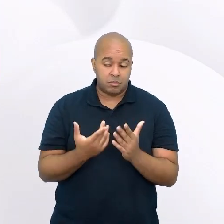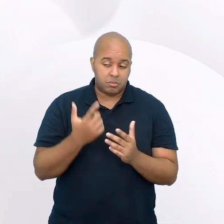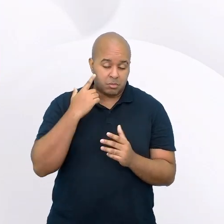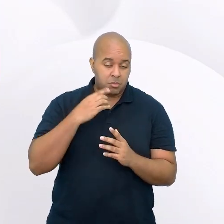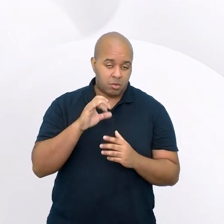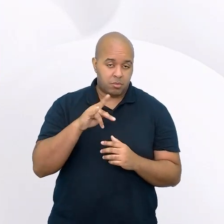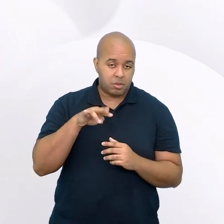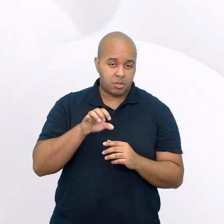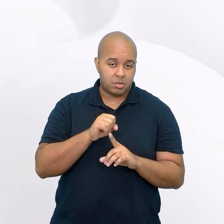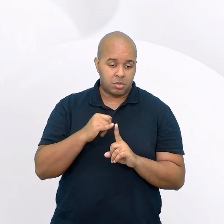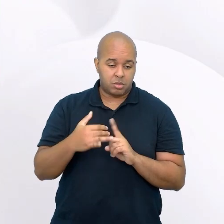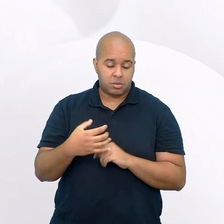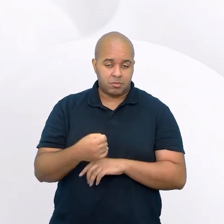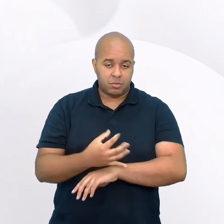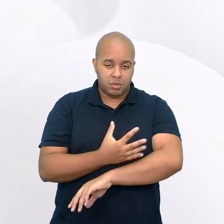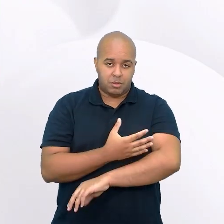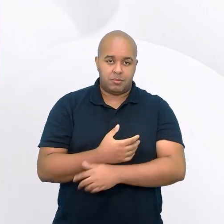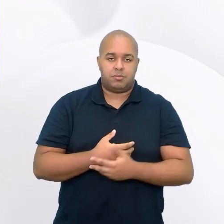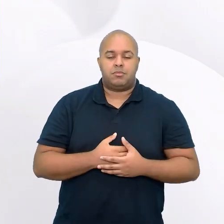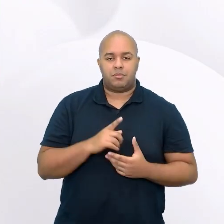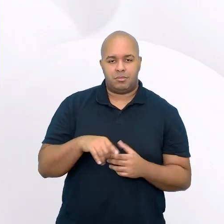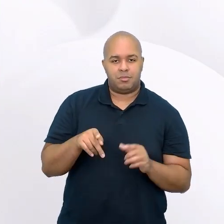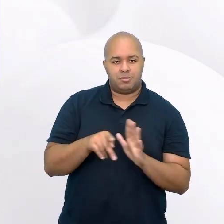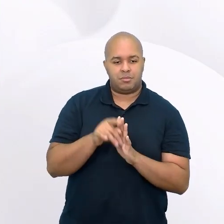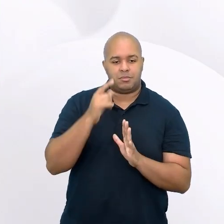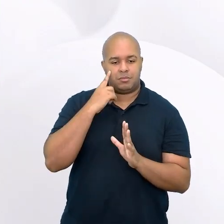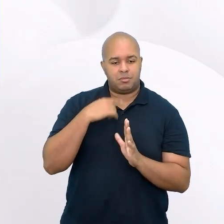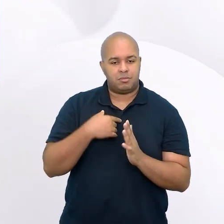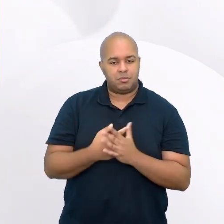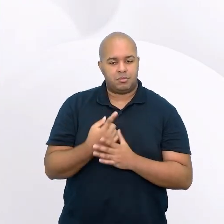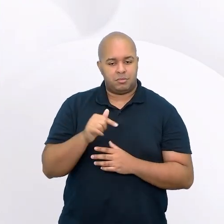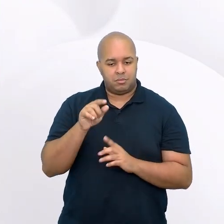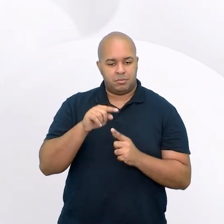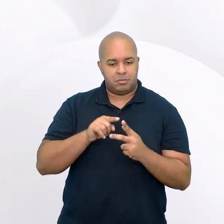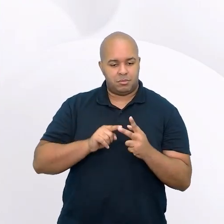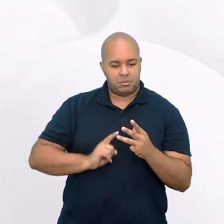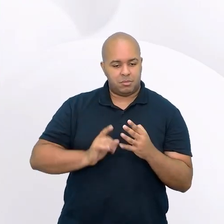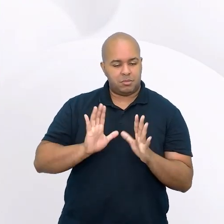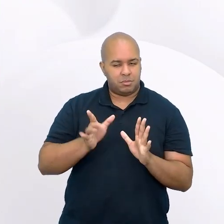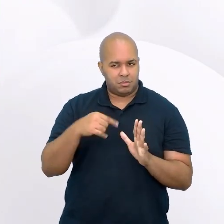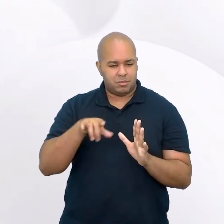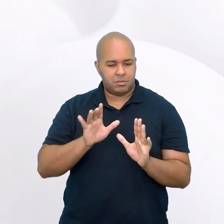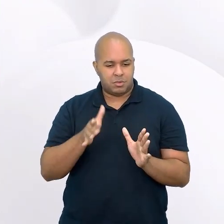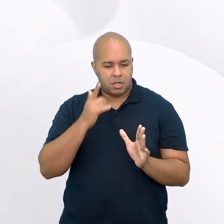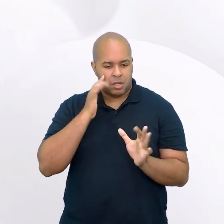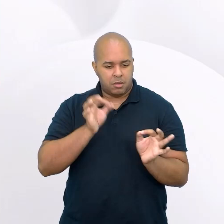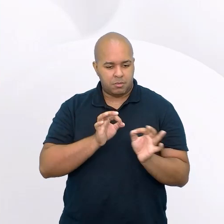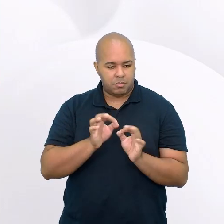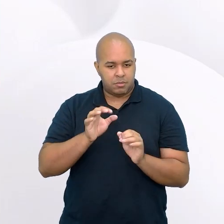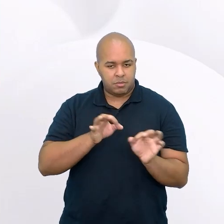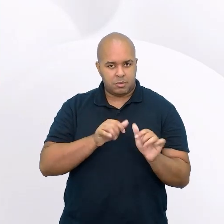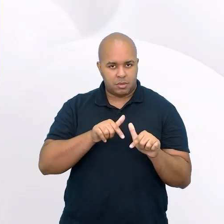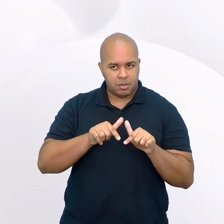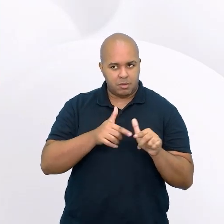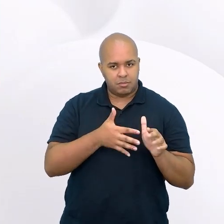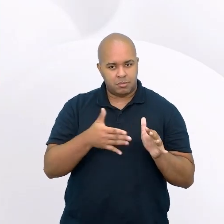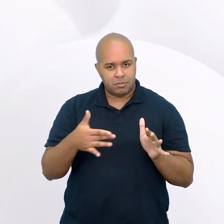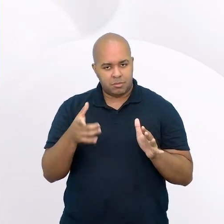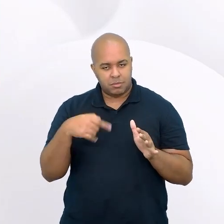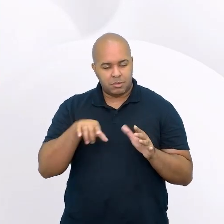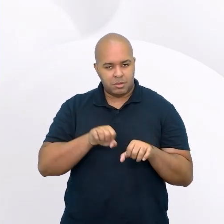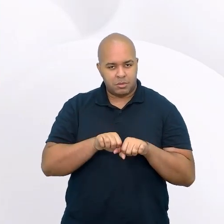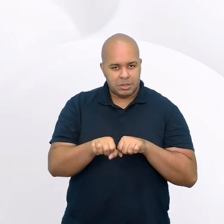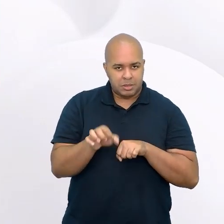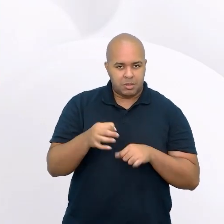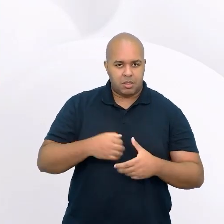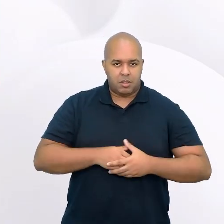as competências sócio emocionais né que são essas 17 competências que a gente já vem trabalhando ao longo aí da nossa